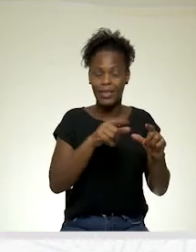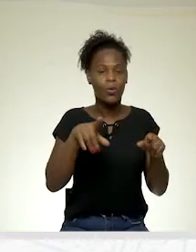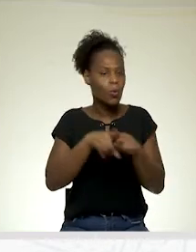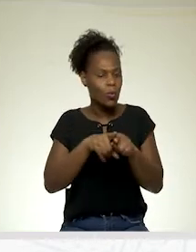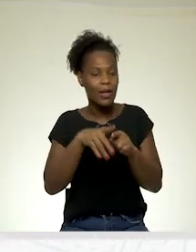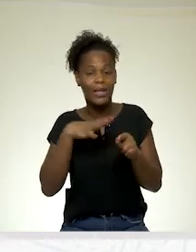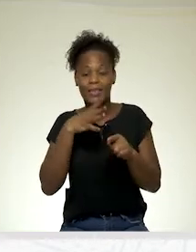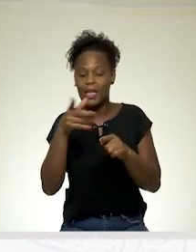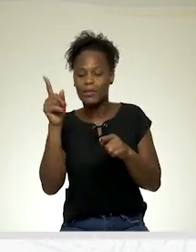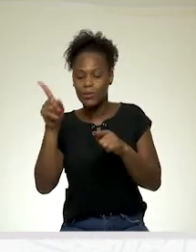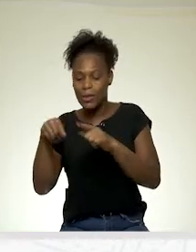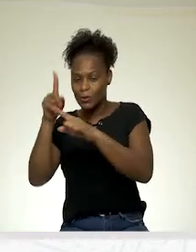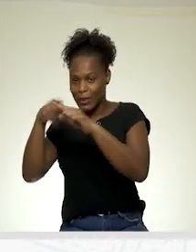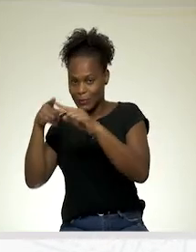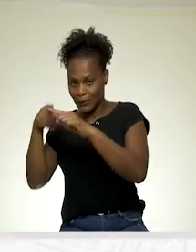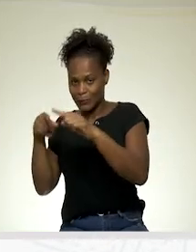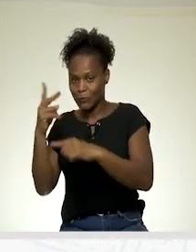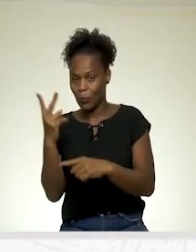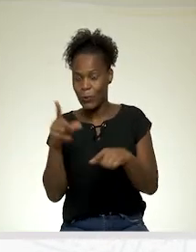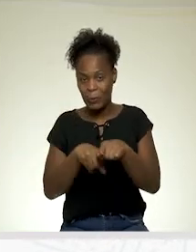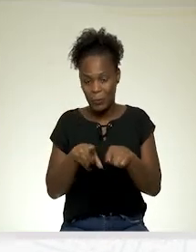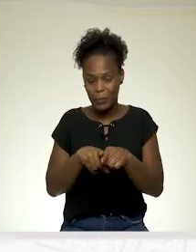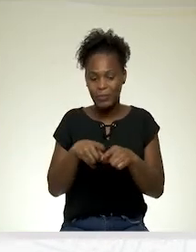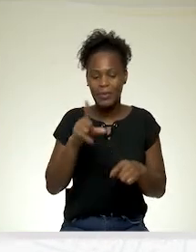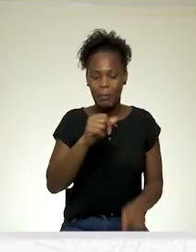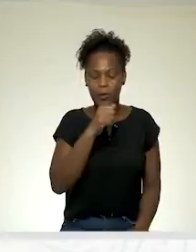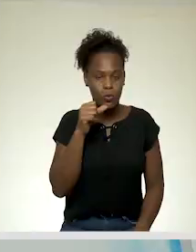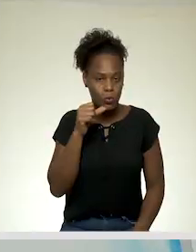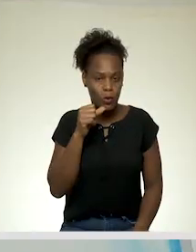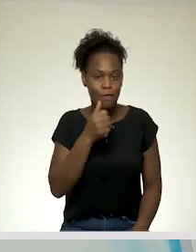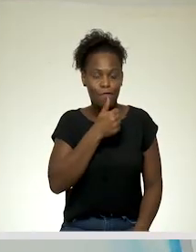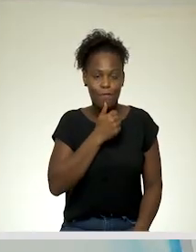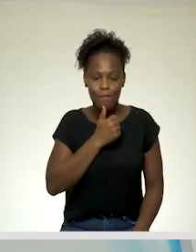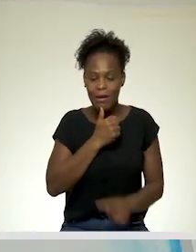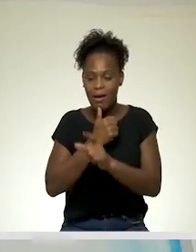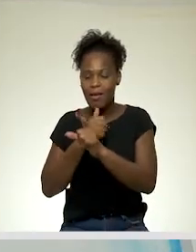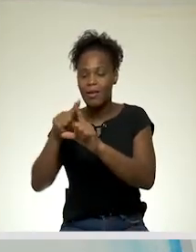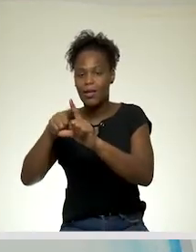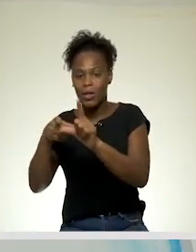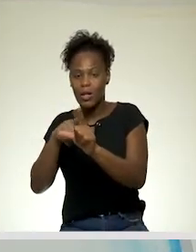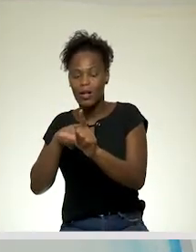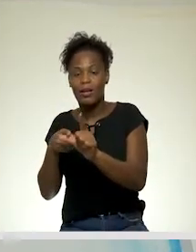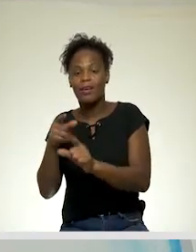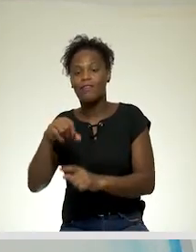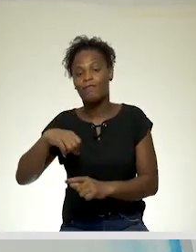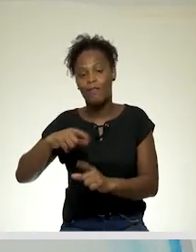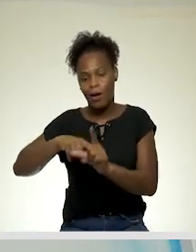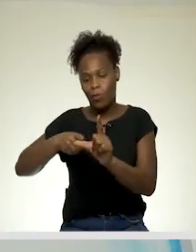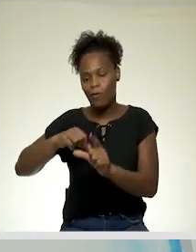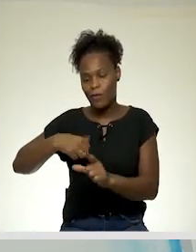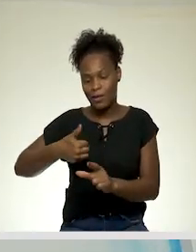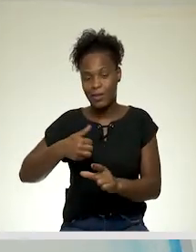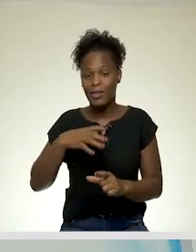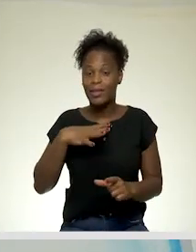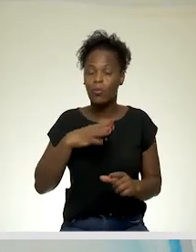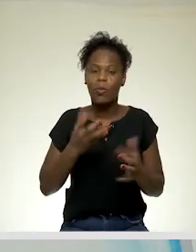outro lado também com 2 tracinhos. Esse lado azul também e esse lado vermelho formam um ângulo verde. Quando